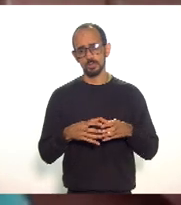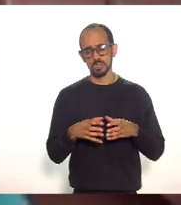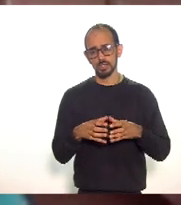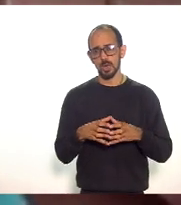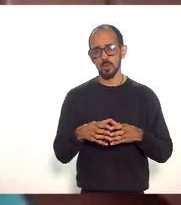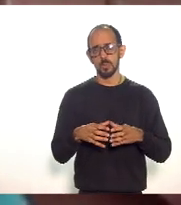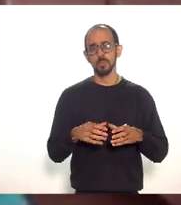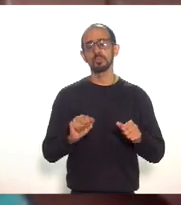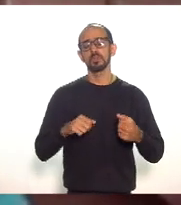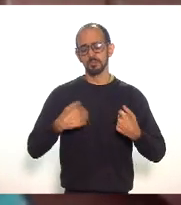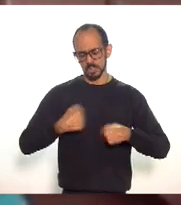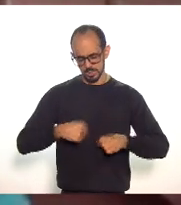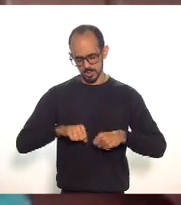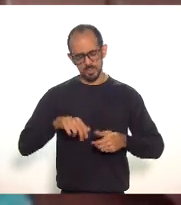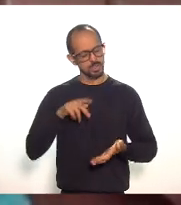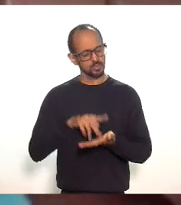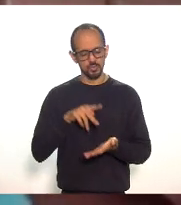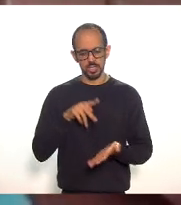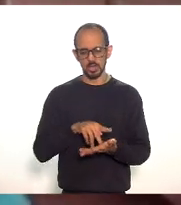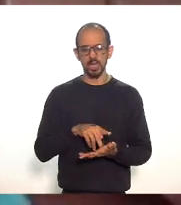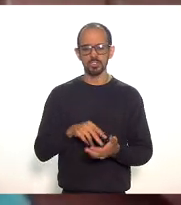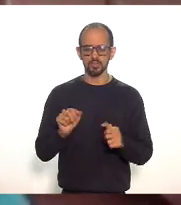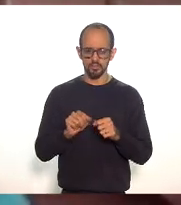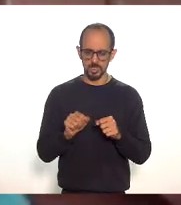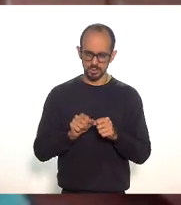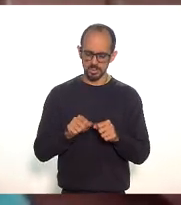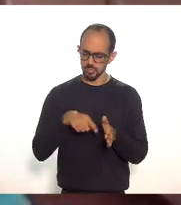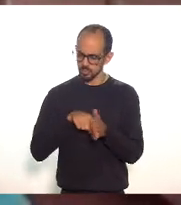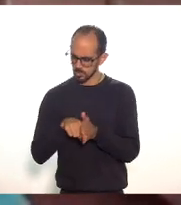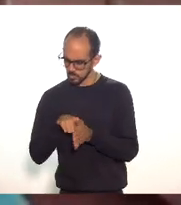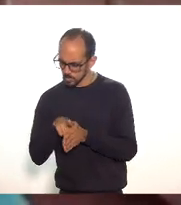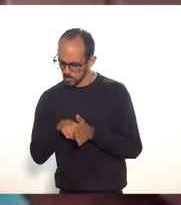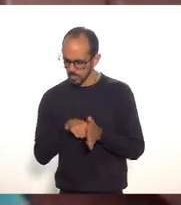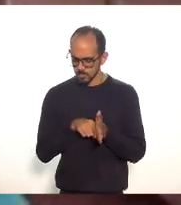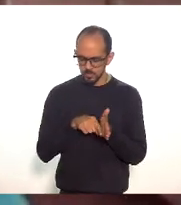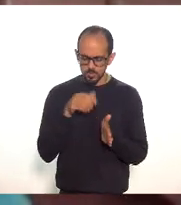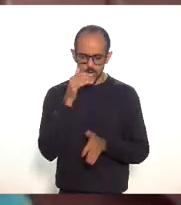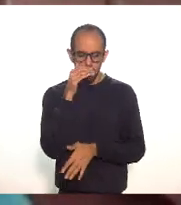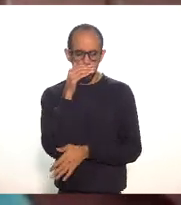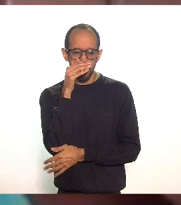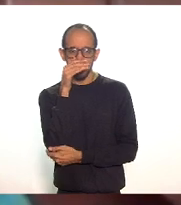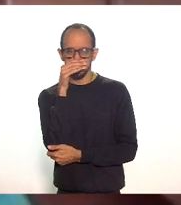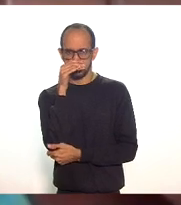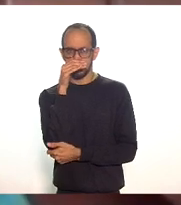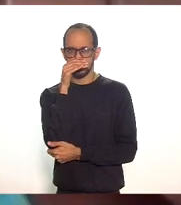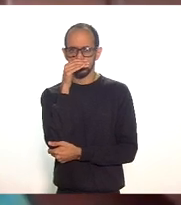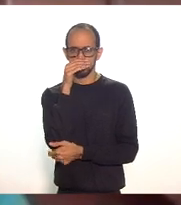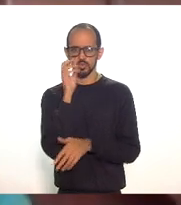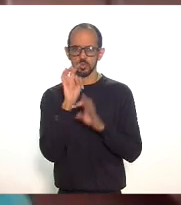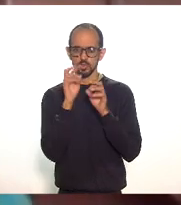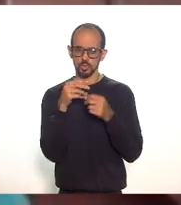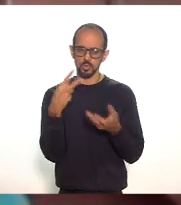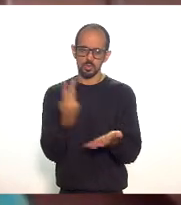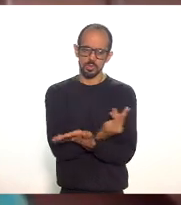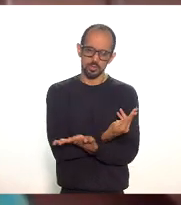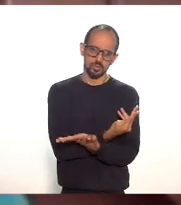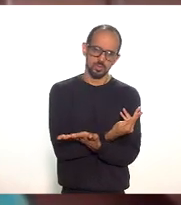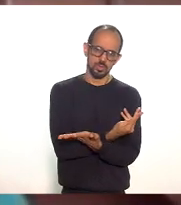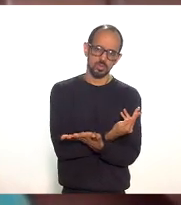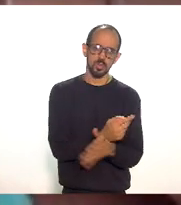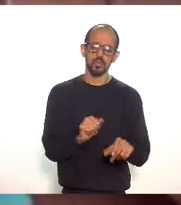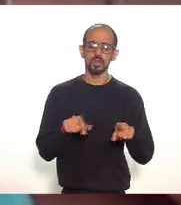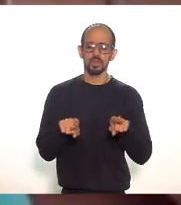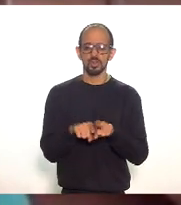gente possa, de fato, fazer um monitoramento e um observatório dessa situação, mas também